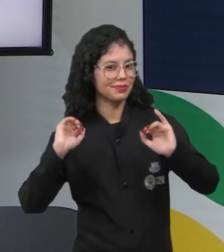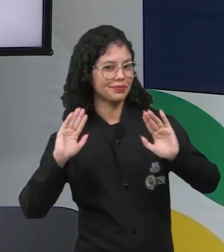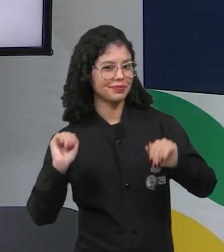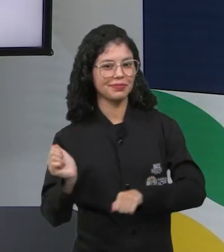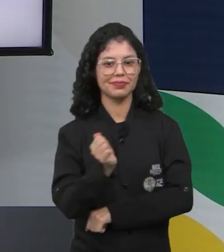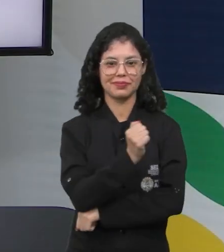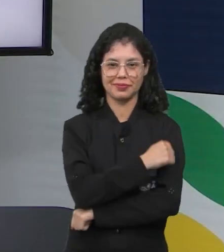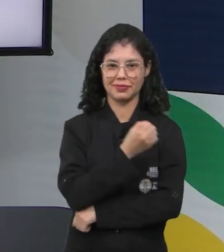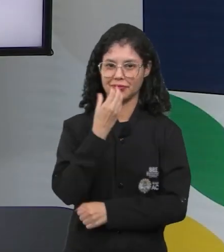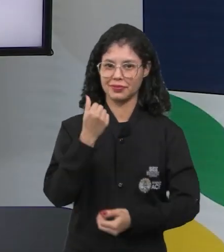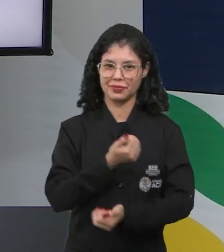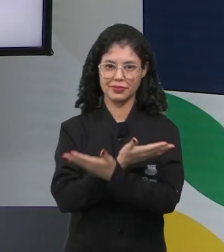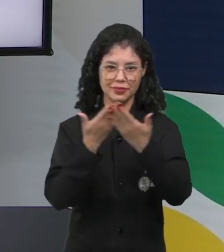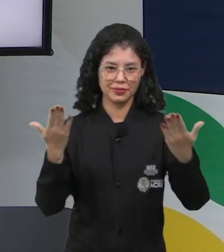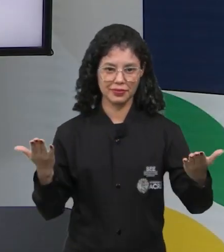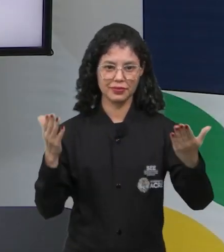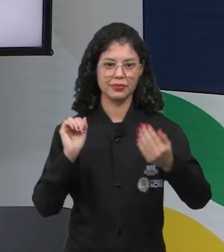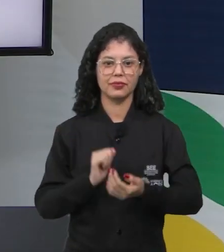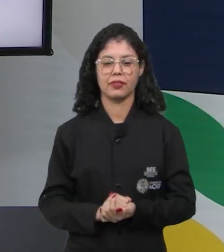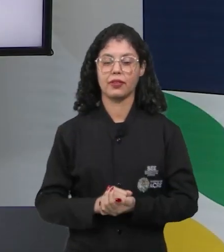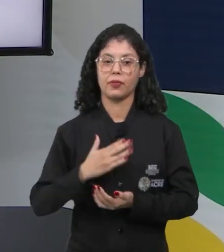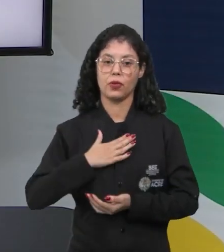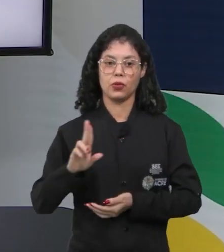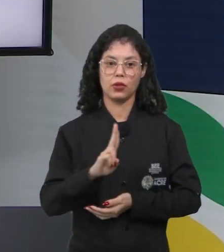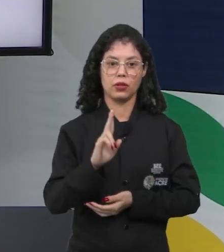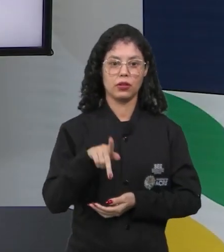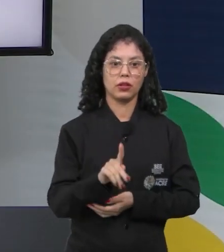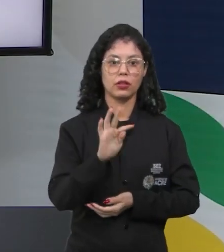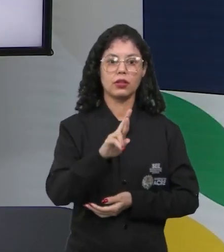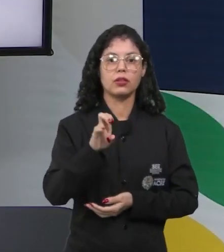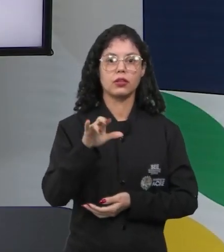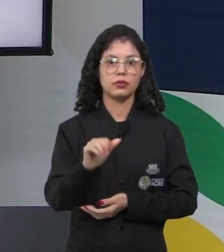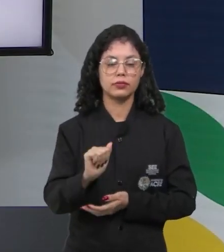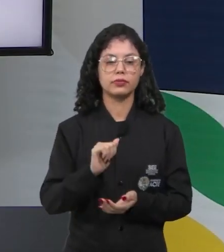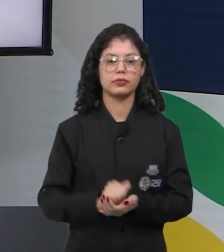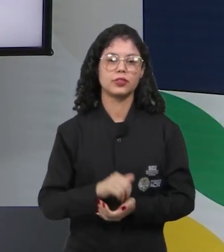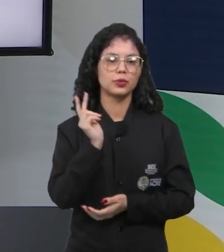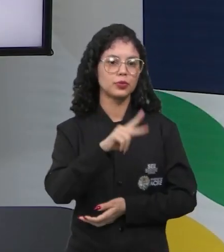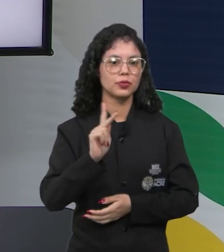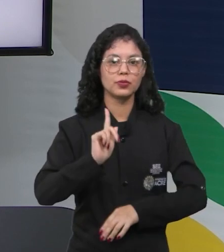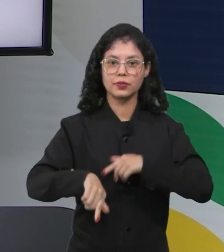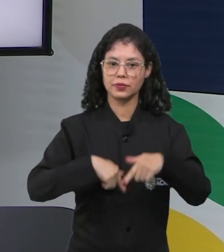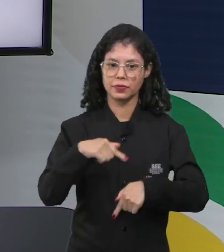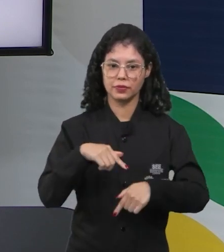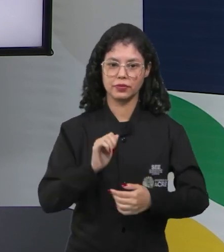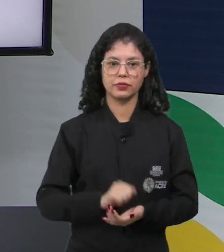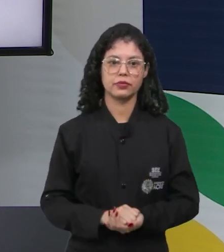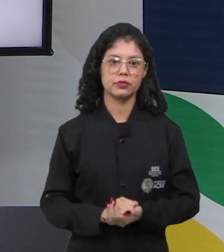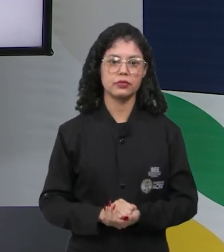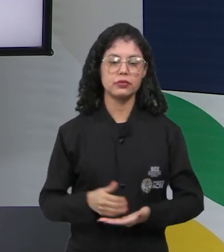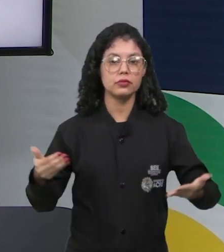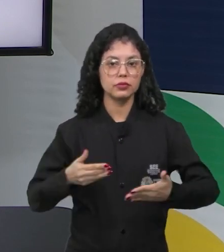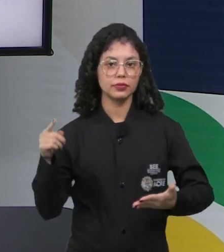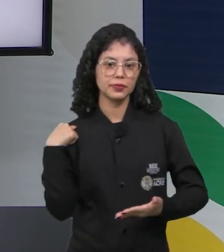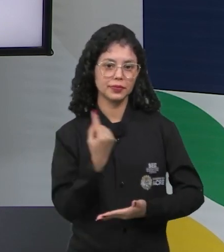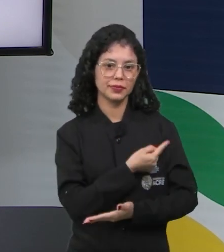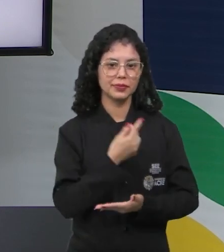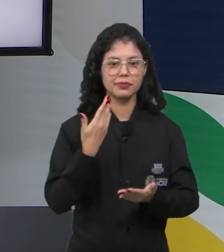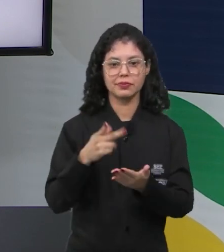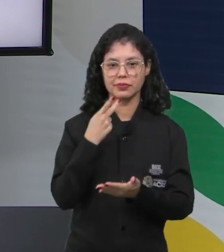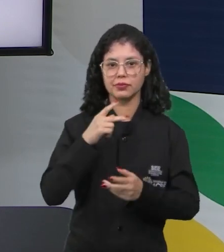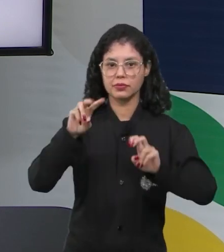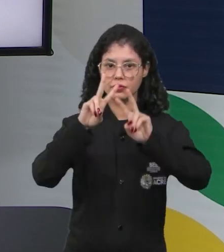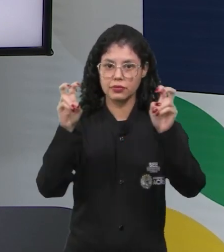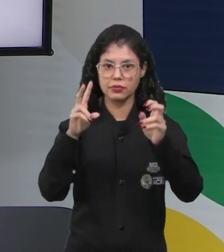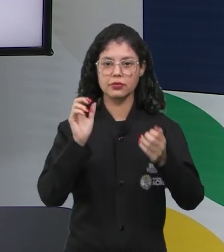Olá, queridos alunos, tudo bem com vocês? Me chamo Carla Nonomura e eu sou a sua professora de Química. Hoje a nossa aula vai